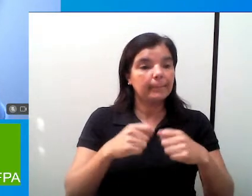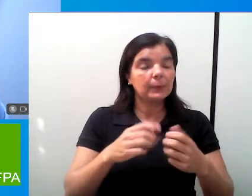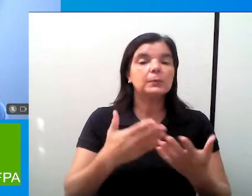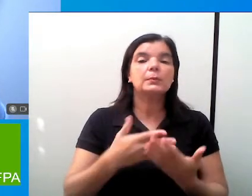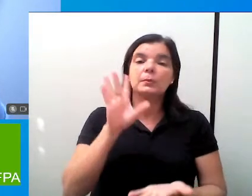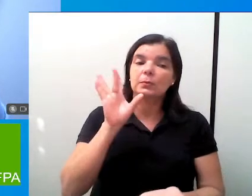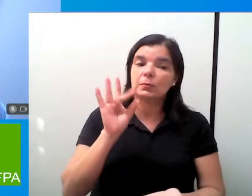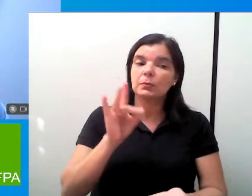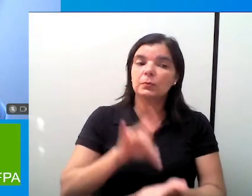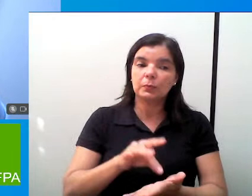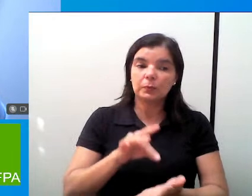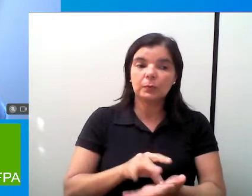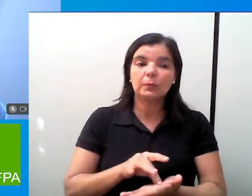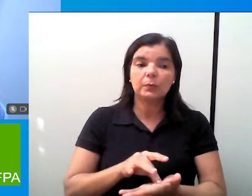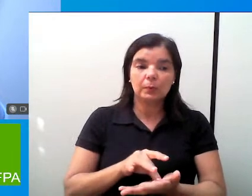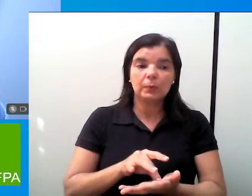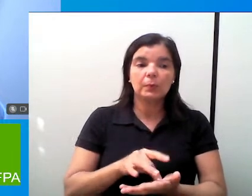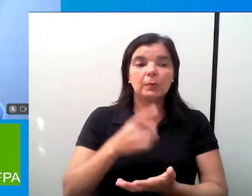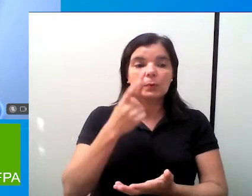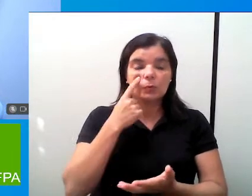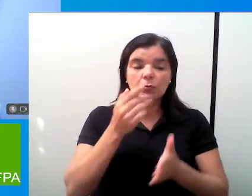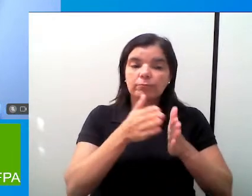realidade que ele deva vivenciar.